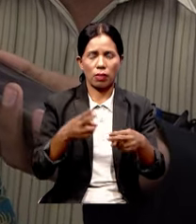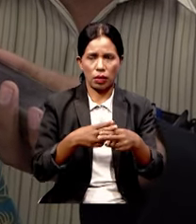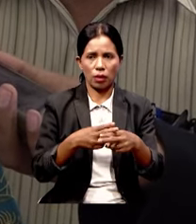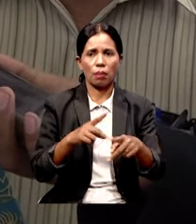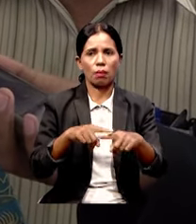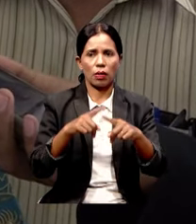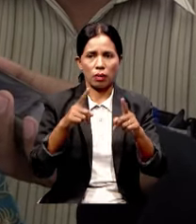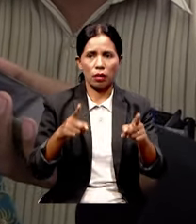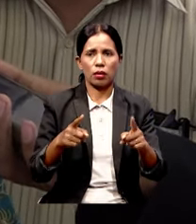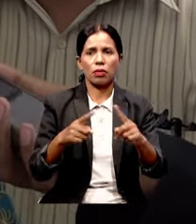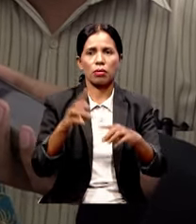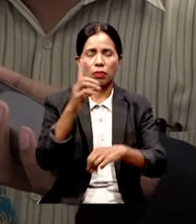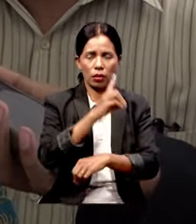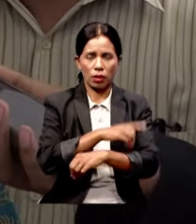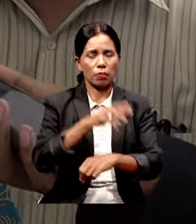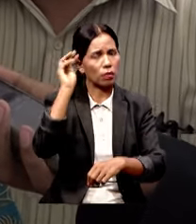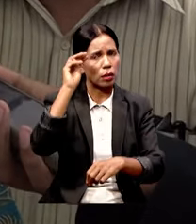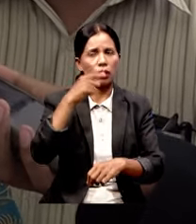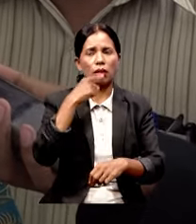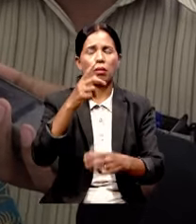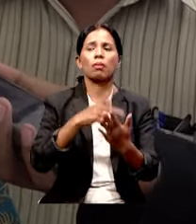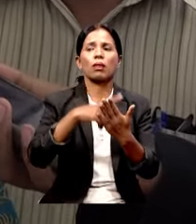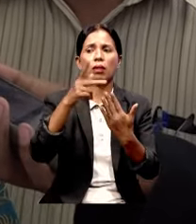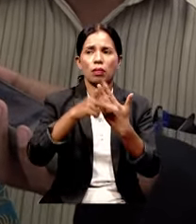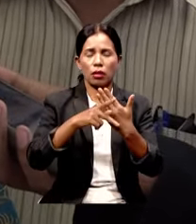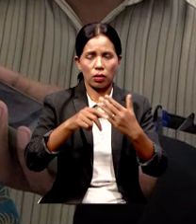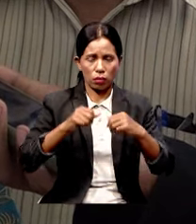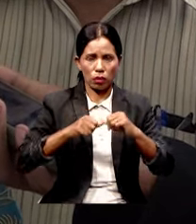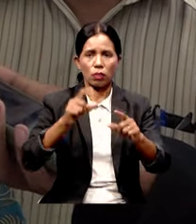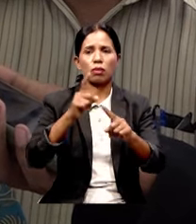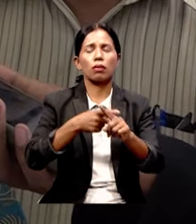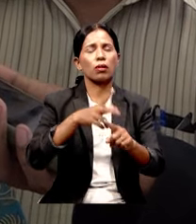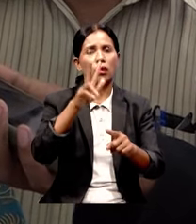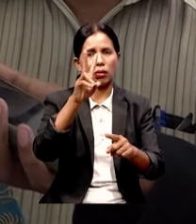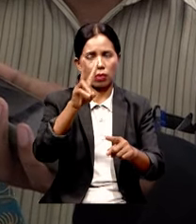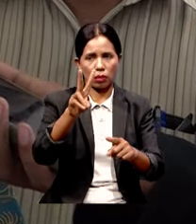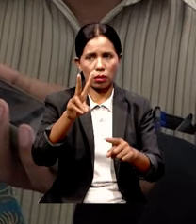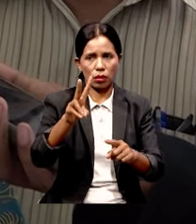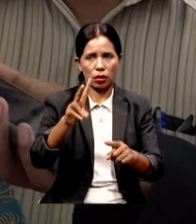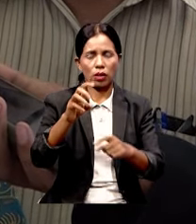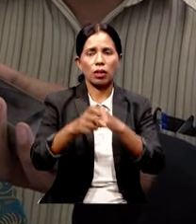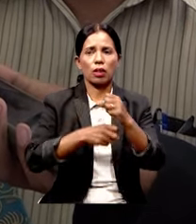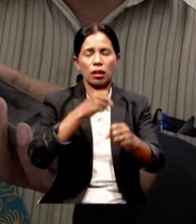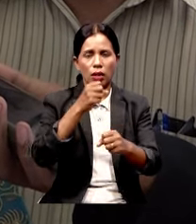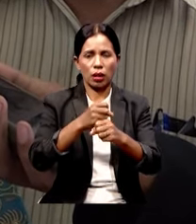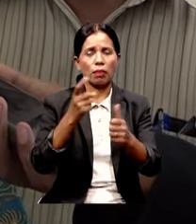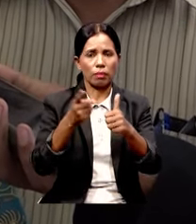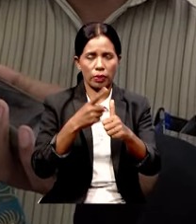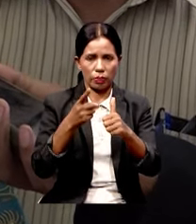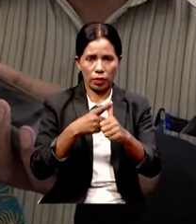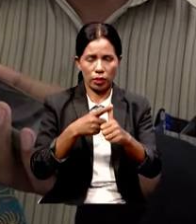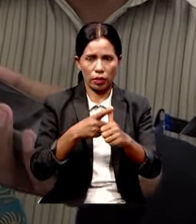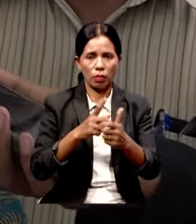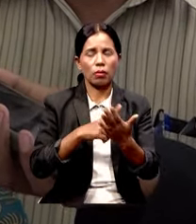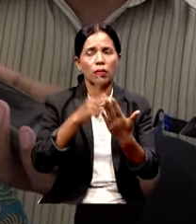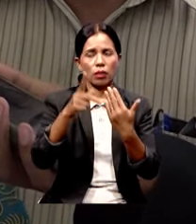bem, hoje o ministro de Rona, que está aqui programa nesse lá o Fulan Rua, antes do início do ano letivo, então, programa nesse